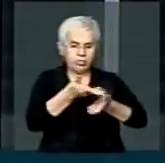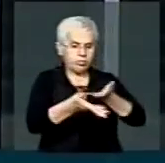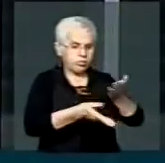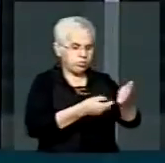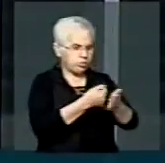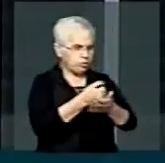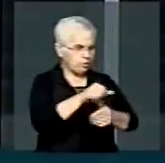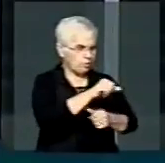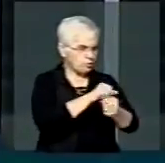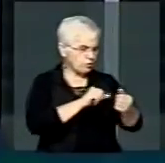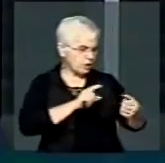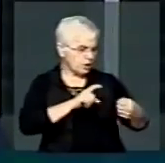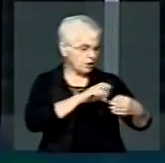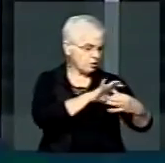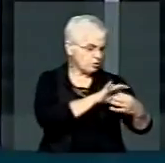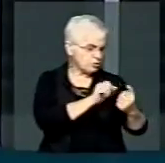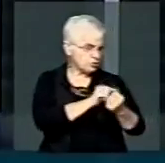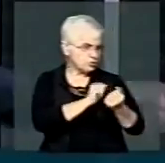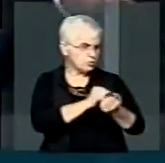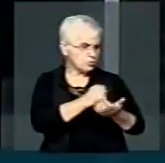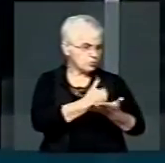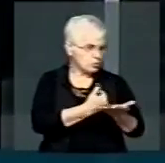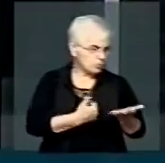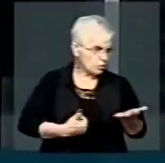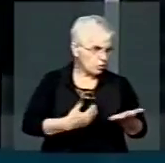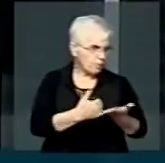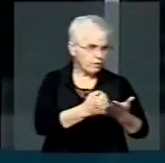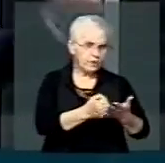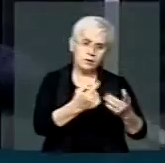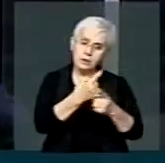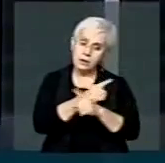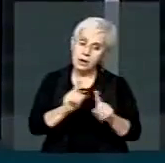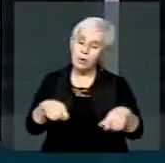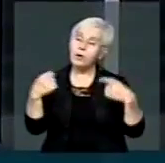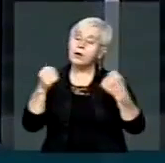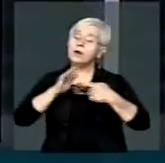é coerência, nitidez, política feita de maneira